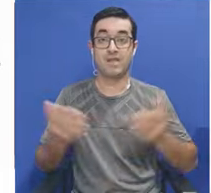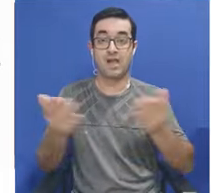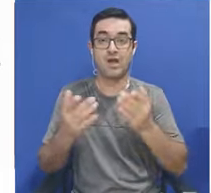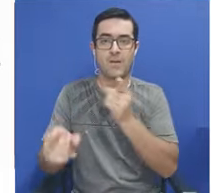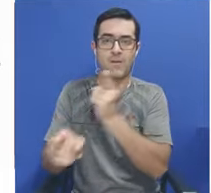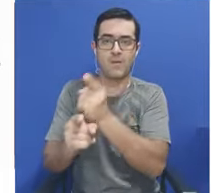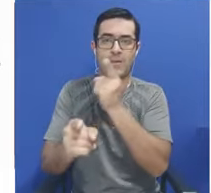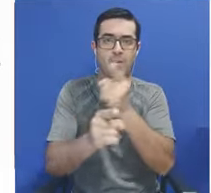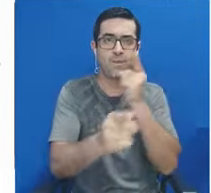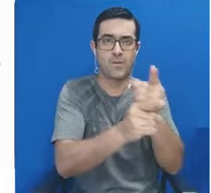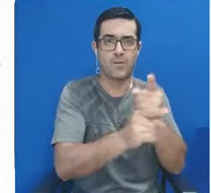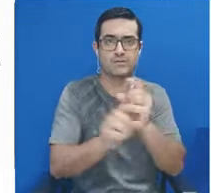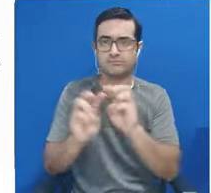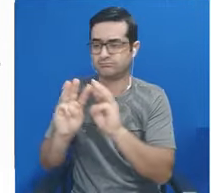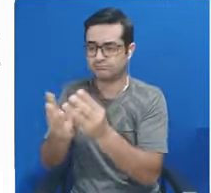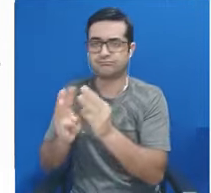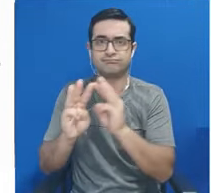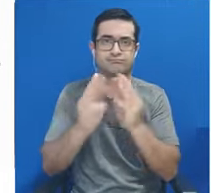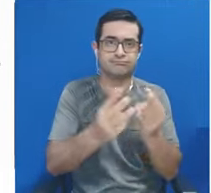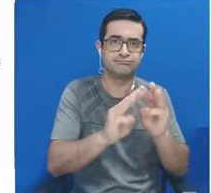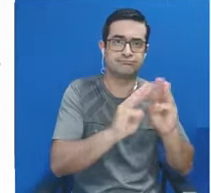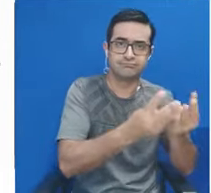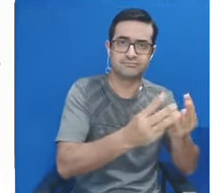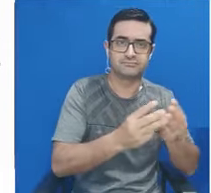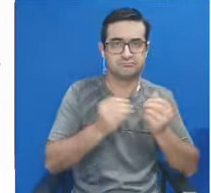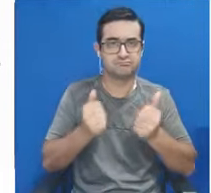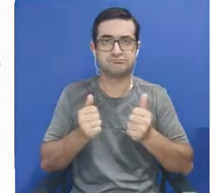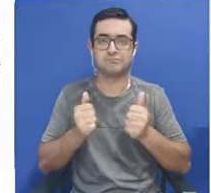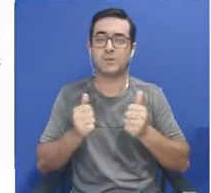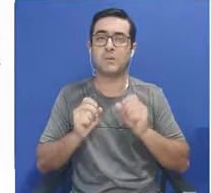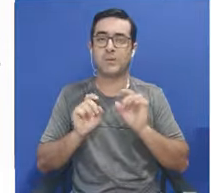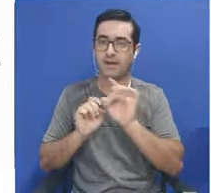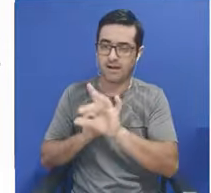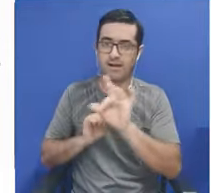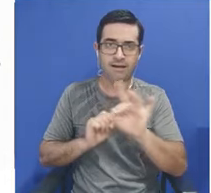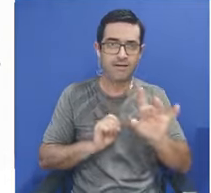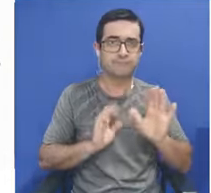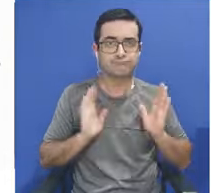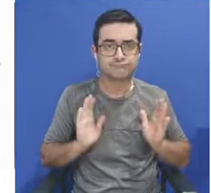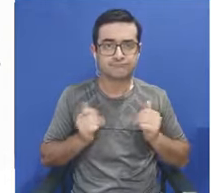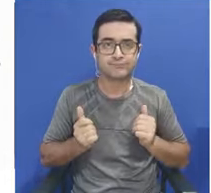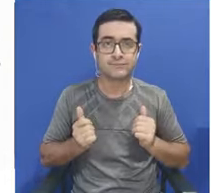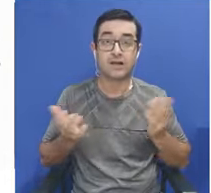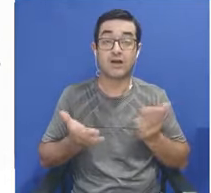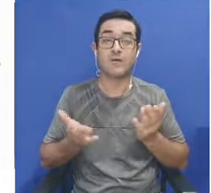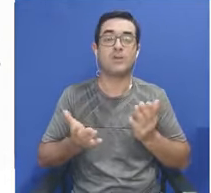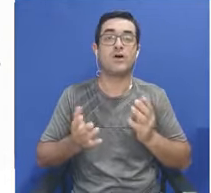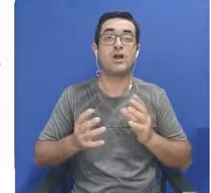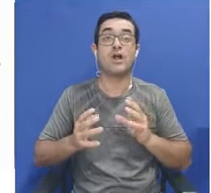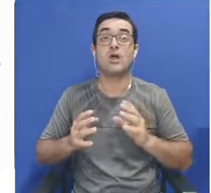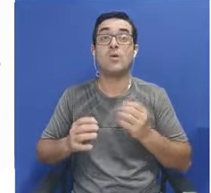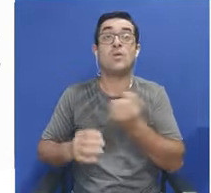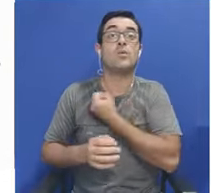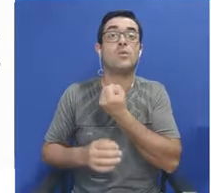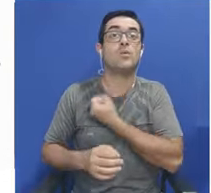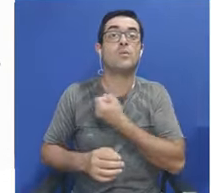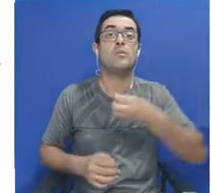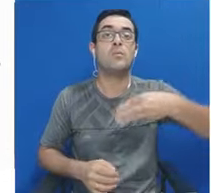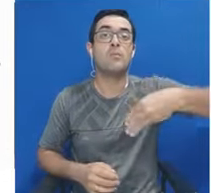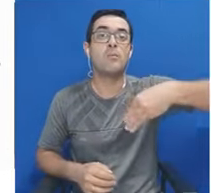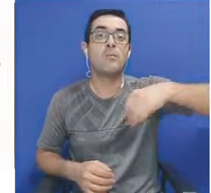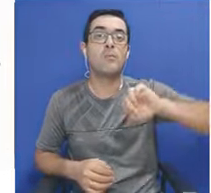que eu quero chegar no número de mols, na relação entre eles, né? Então, eu cheguei na massa